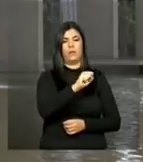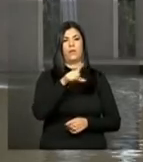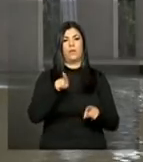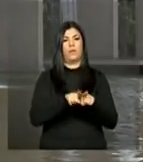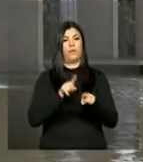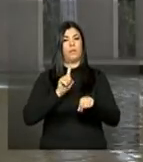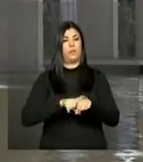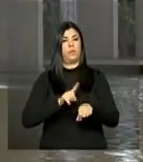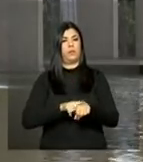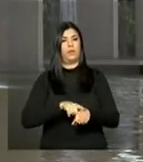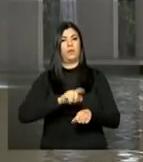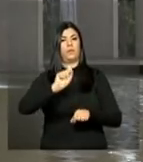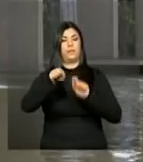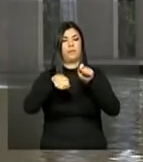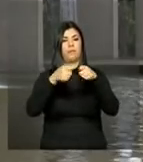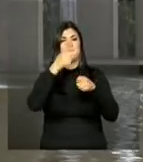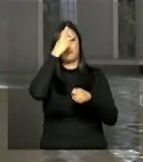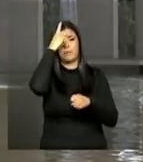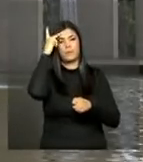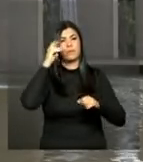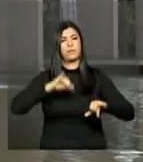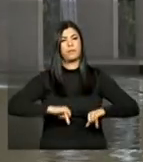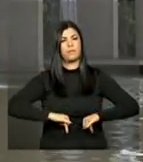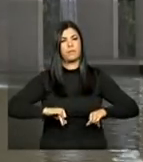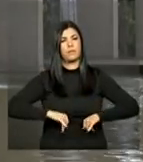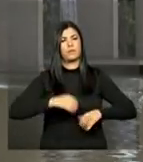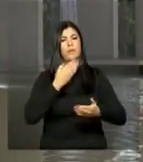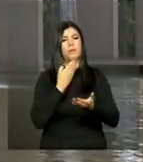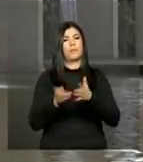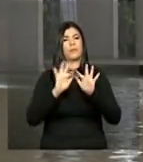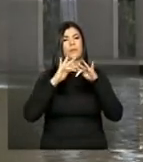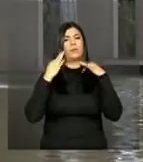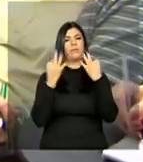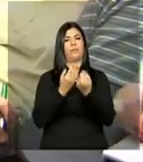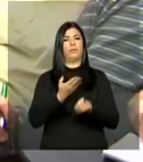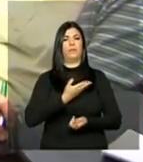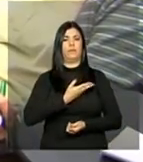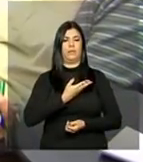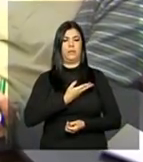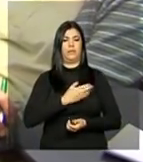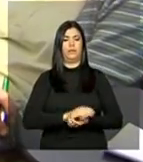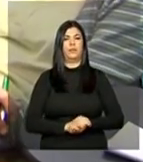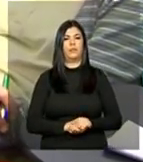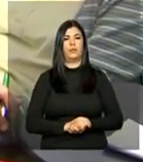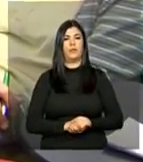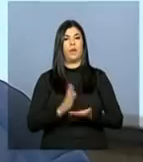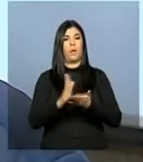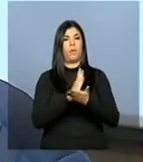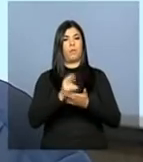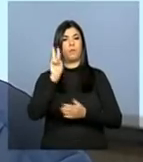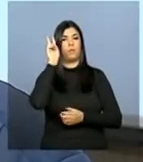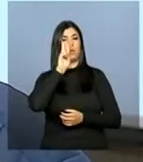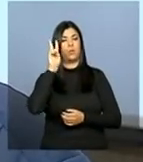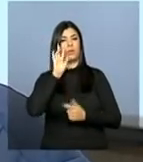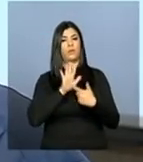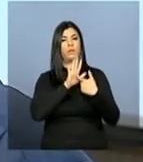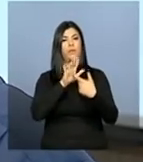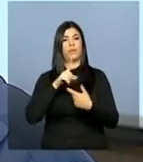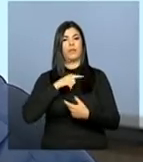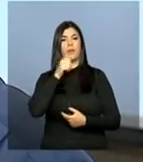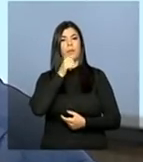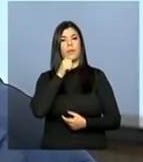período marcado por histórias de quem sofreu ou perdeu amigos e familiares entre essas histórias está a de Vitória